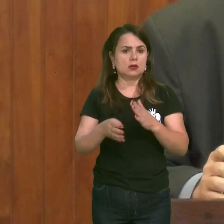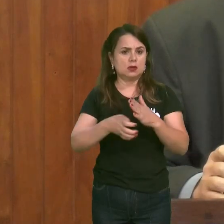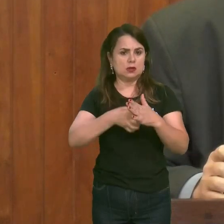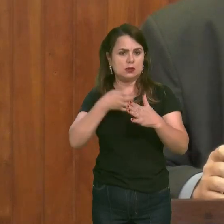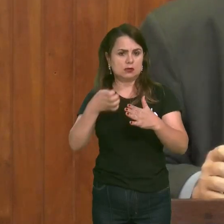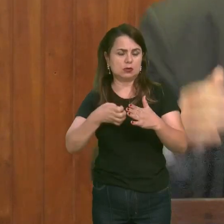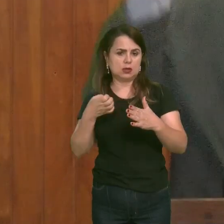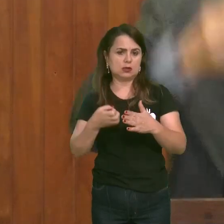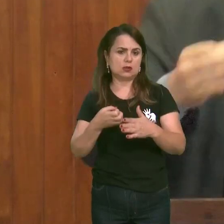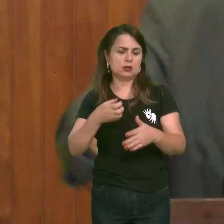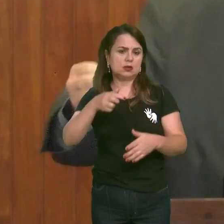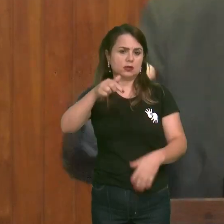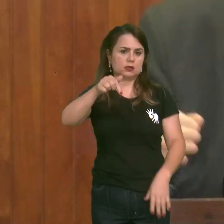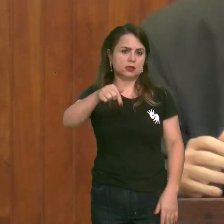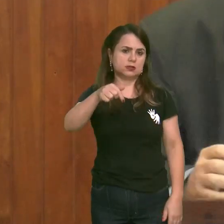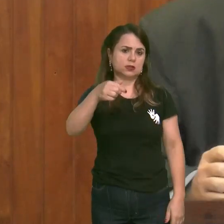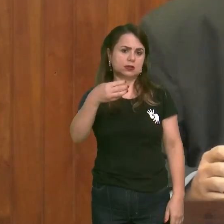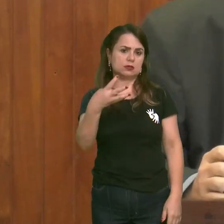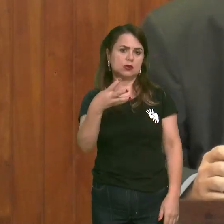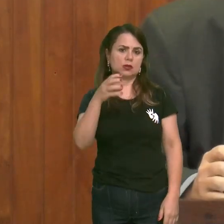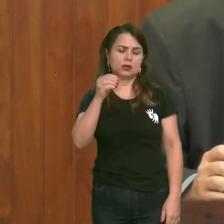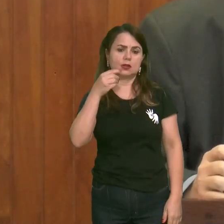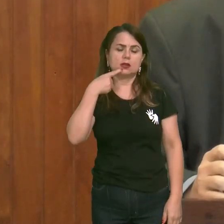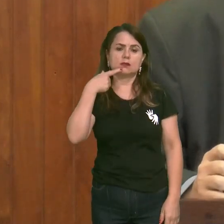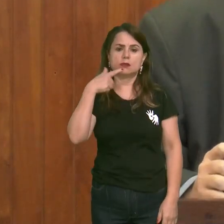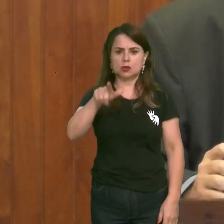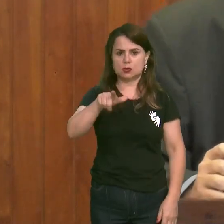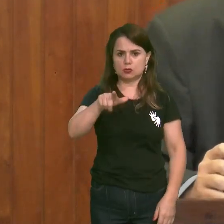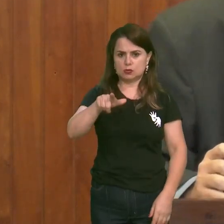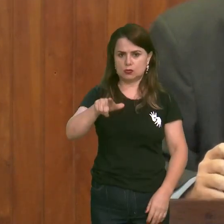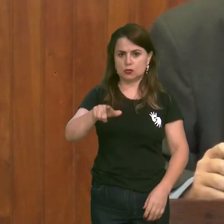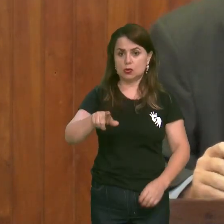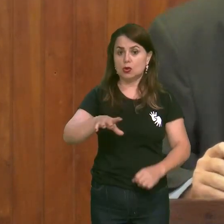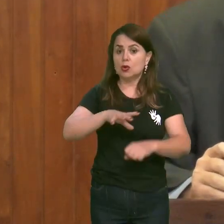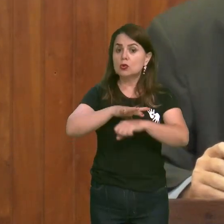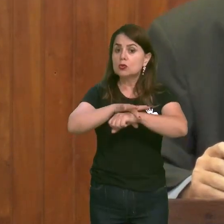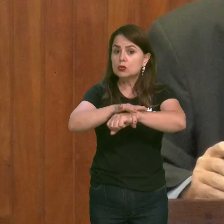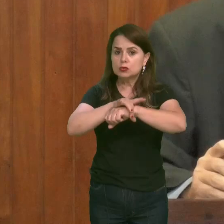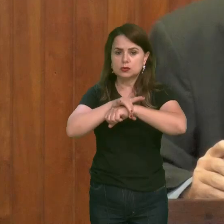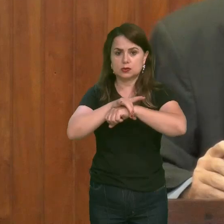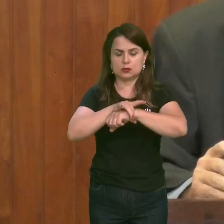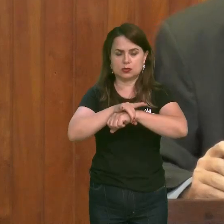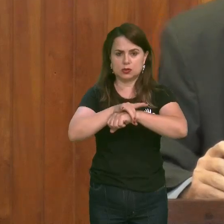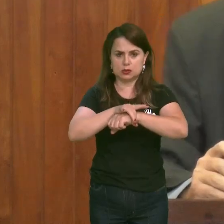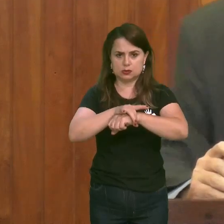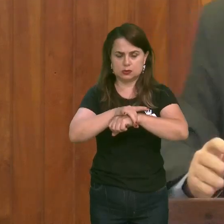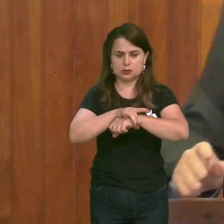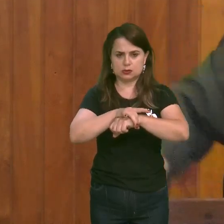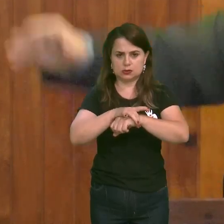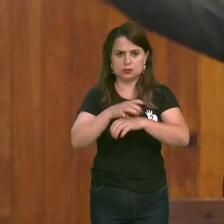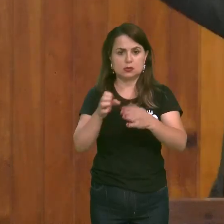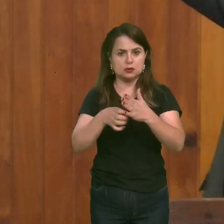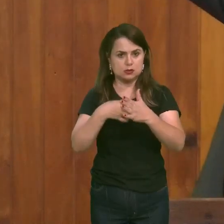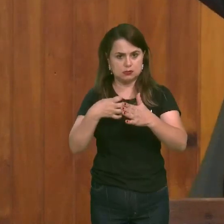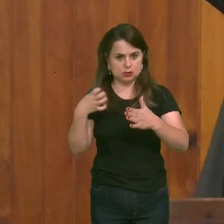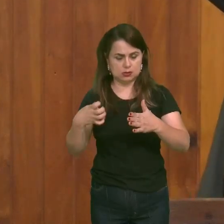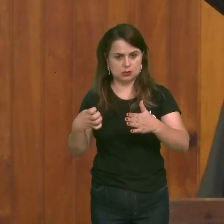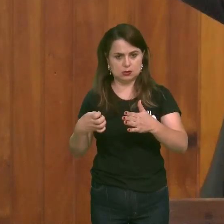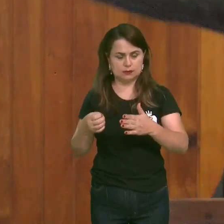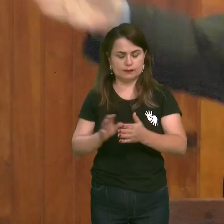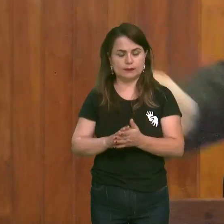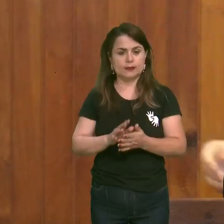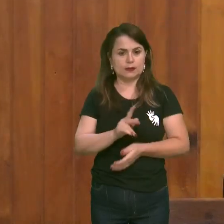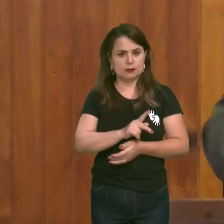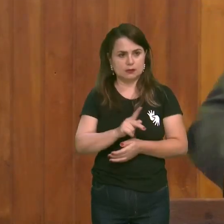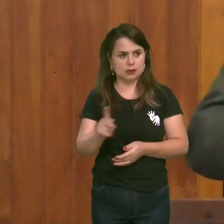parlamentar para 740 mil com total segurança e firmeza no pagamento das emendas impositivas senhor presidente